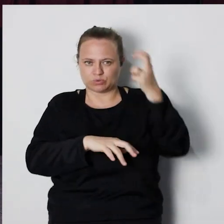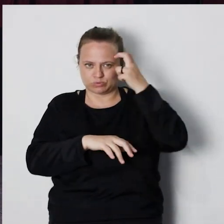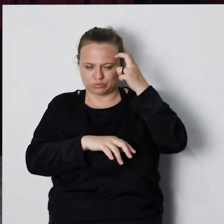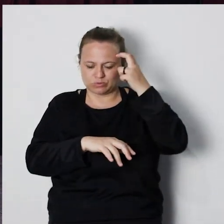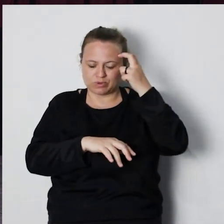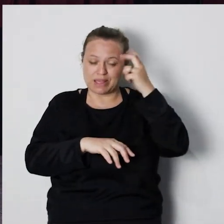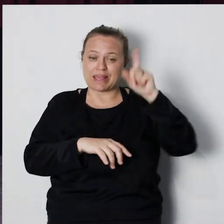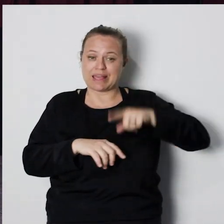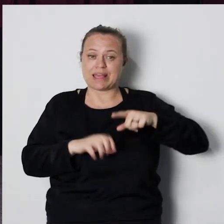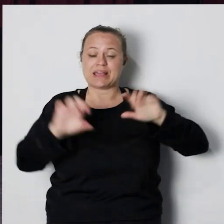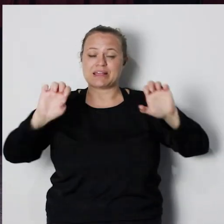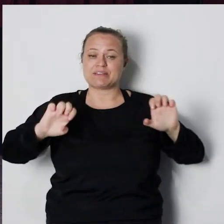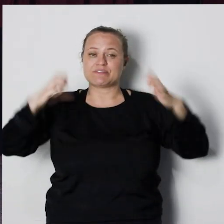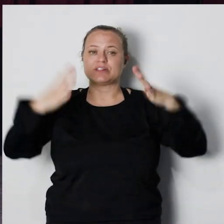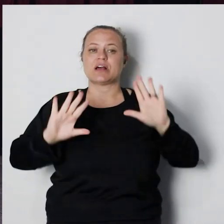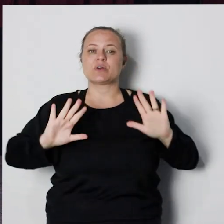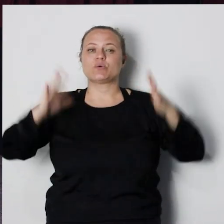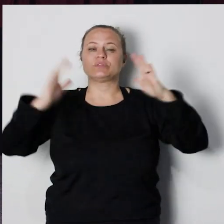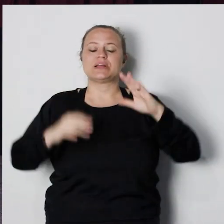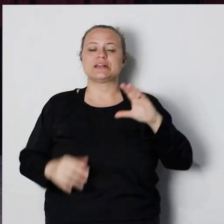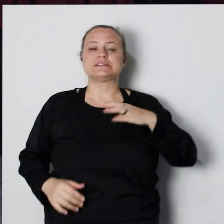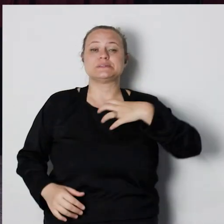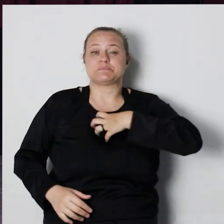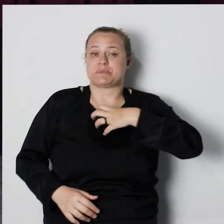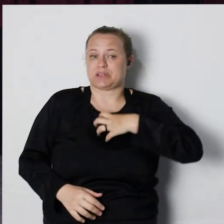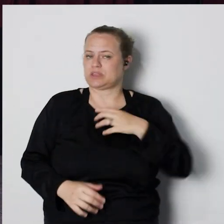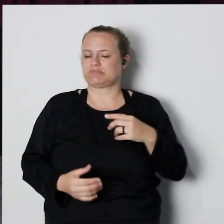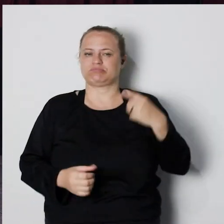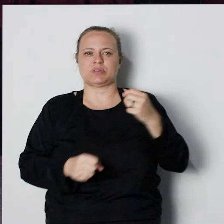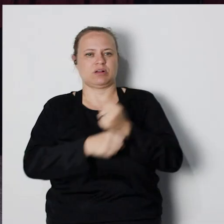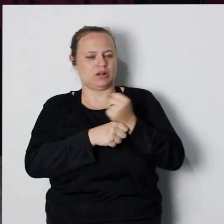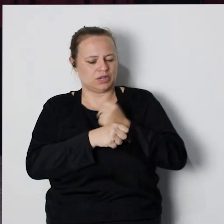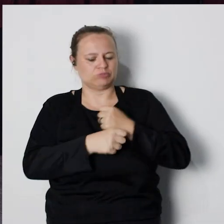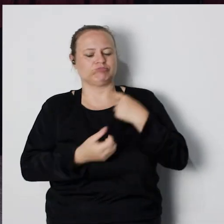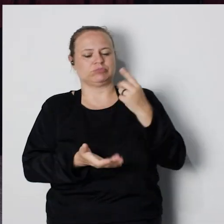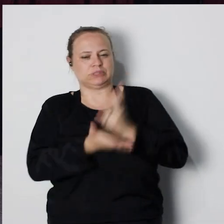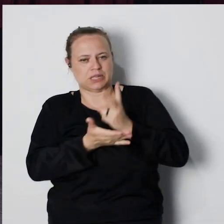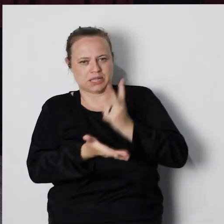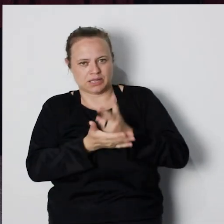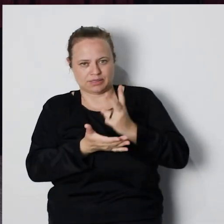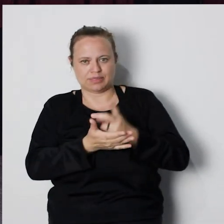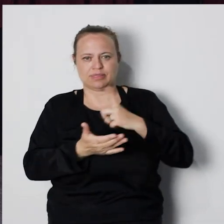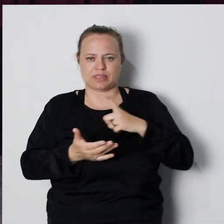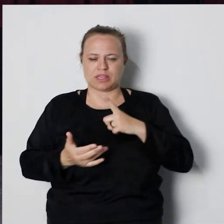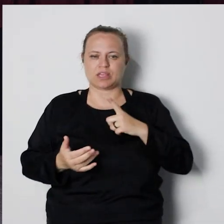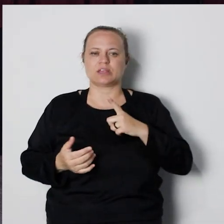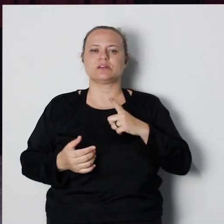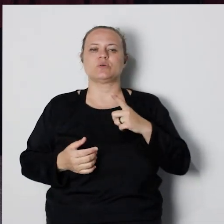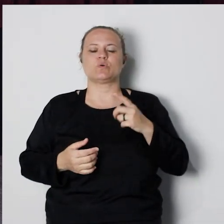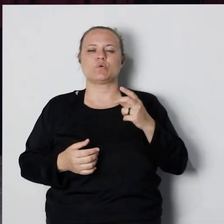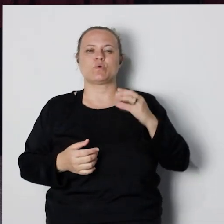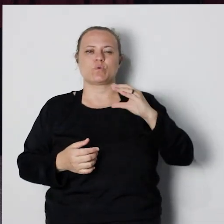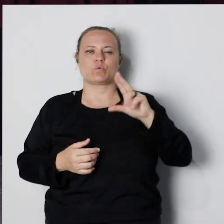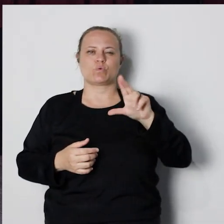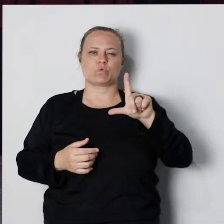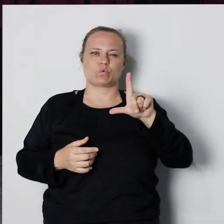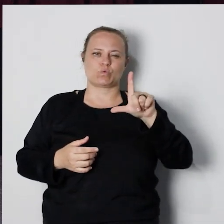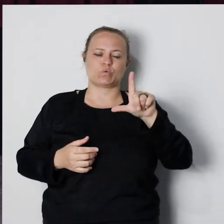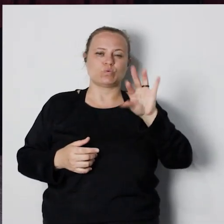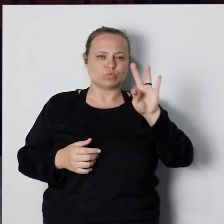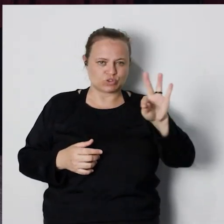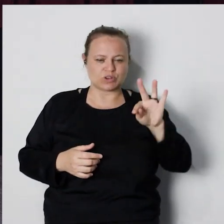de áreas multiculturais, multidisciplinares, da cultura. É um evento que acontece na Bahia todo